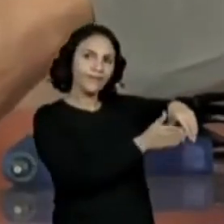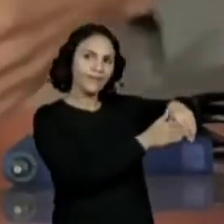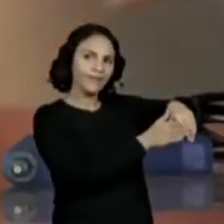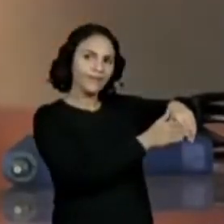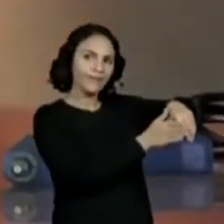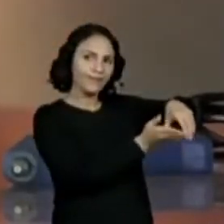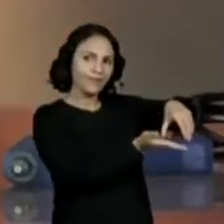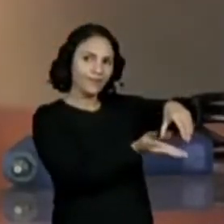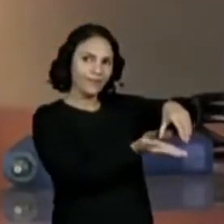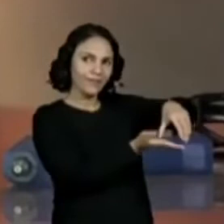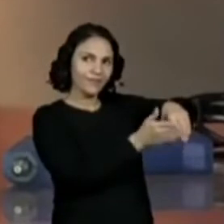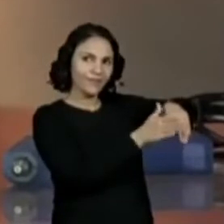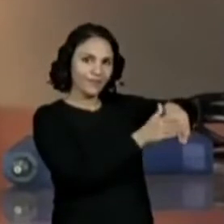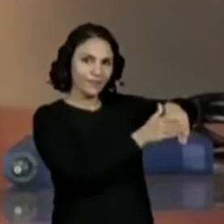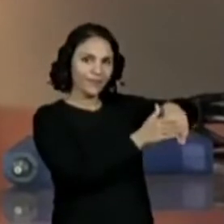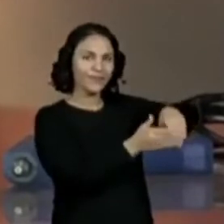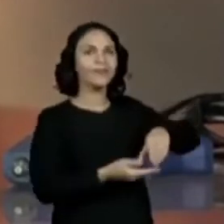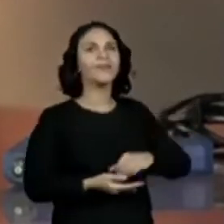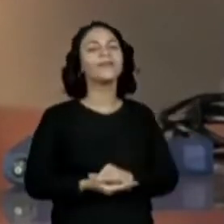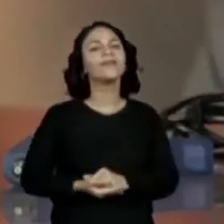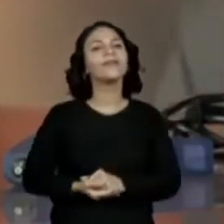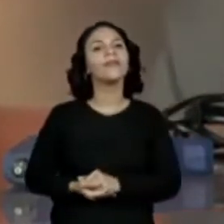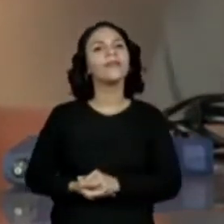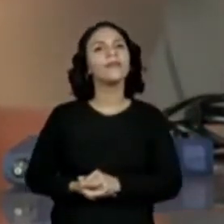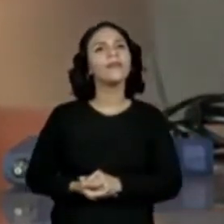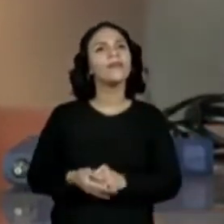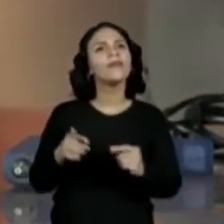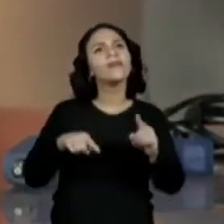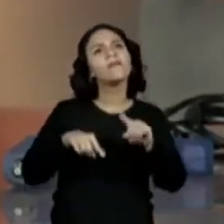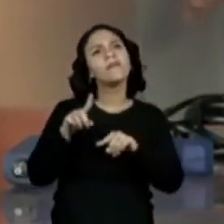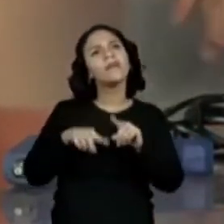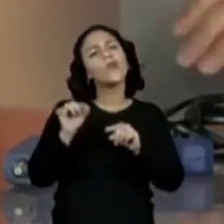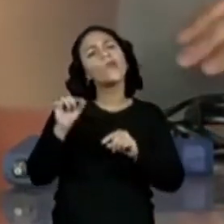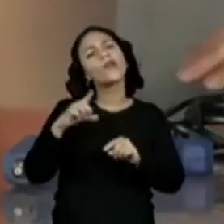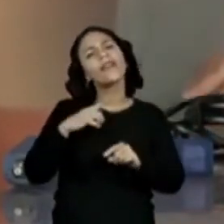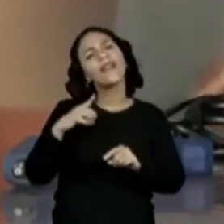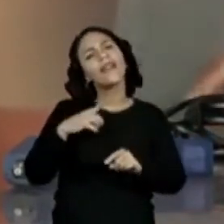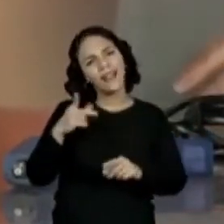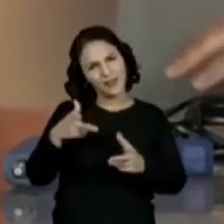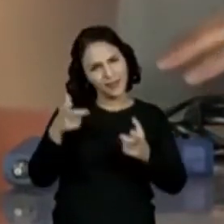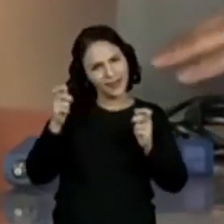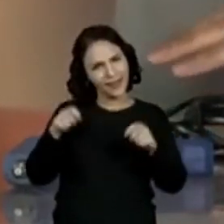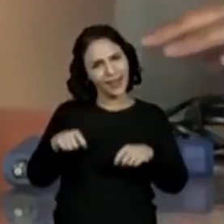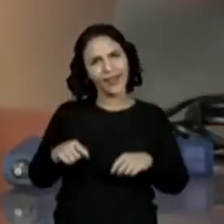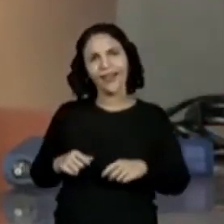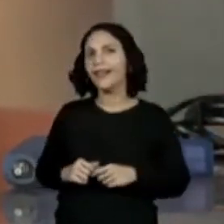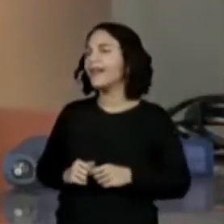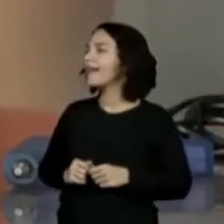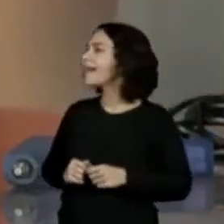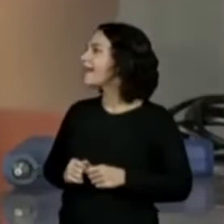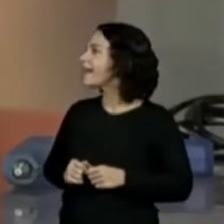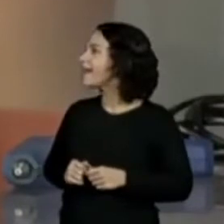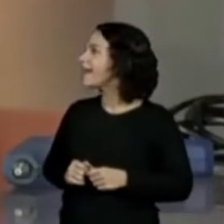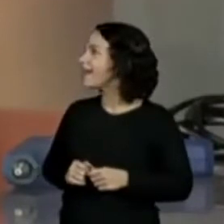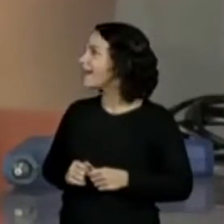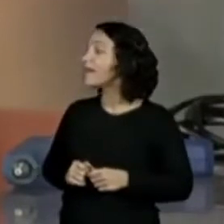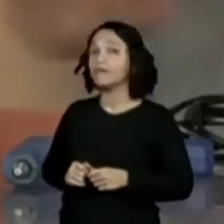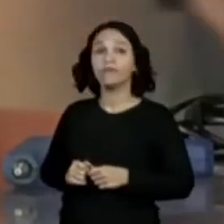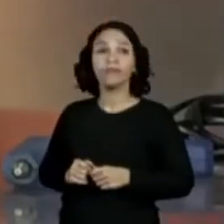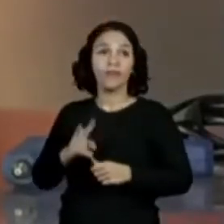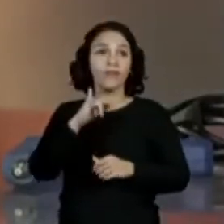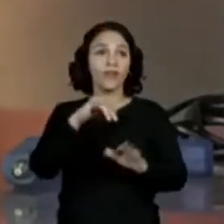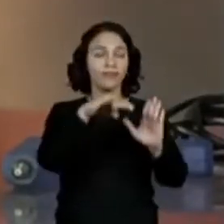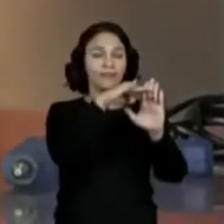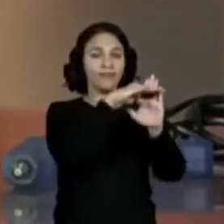já abri. Vocês identificam os materiais dessa caixa? Porque faremos uma